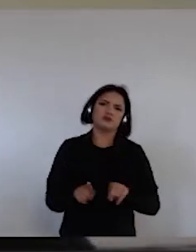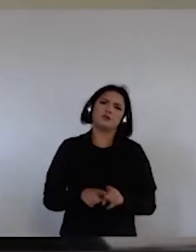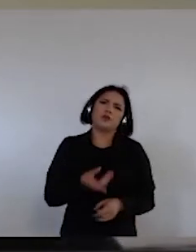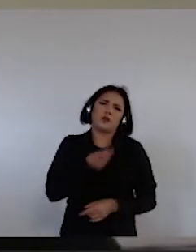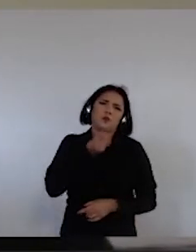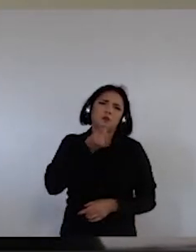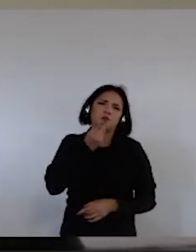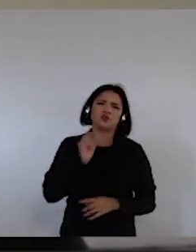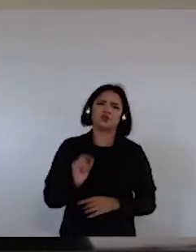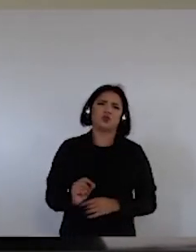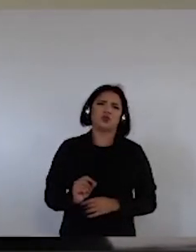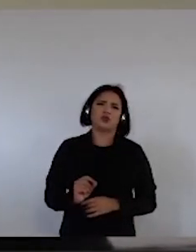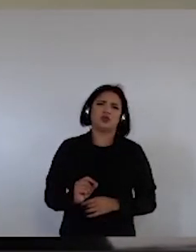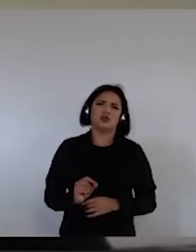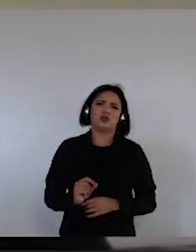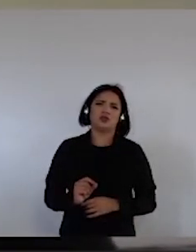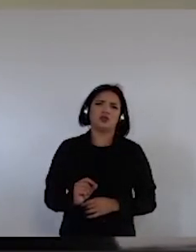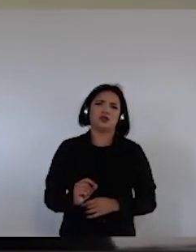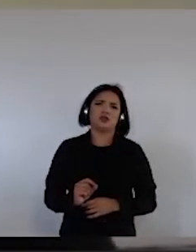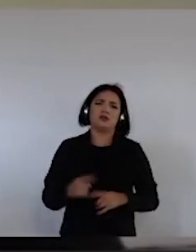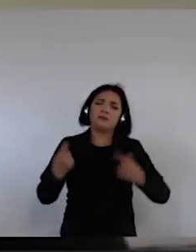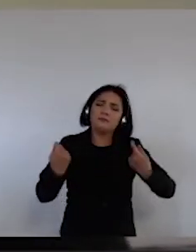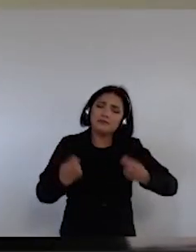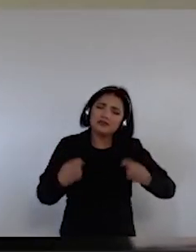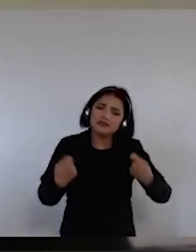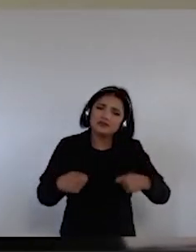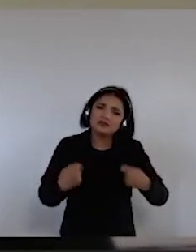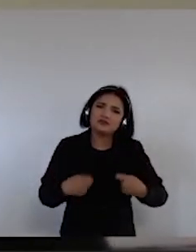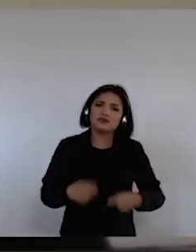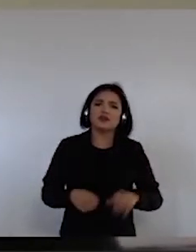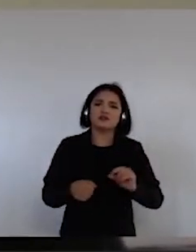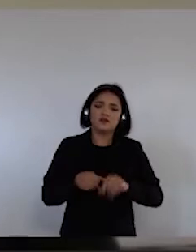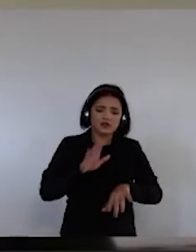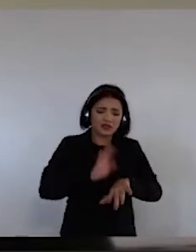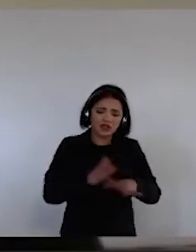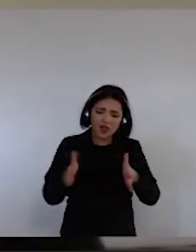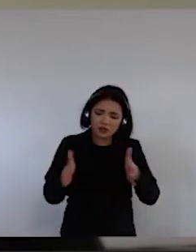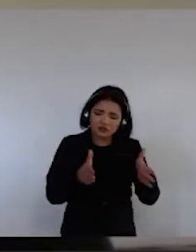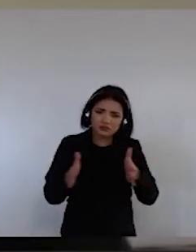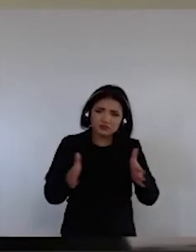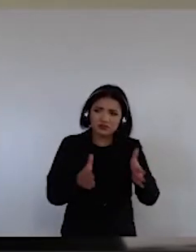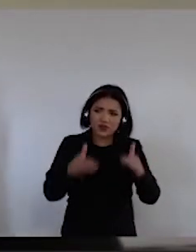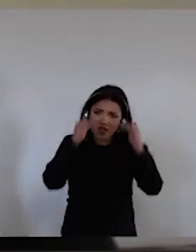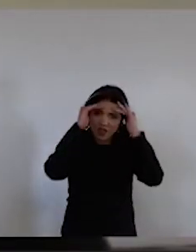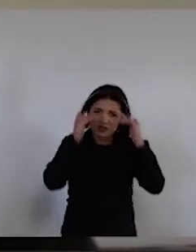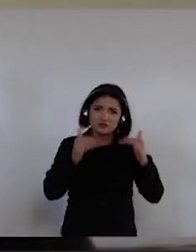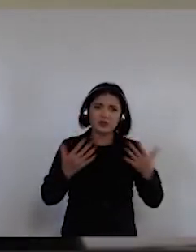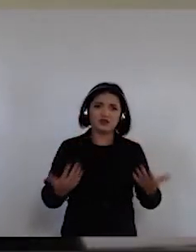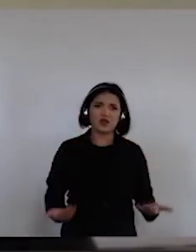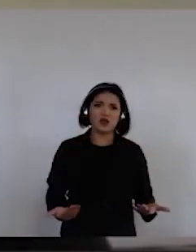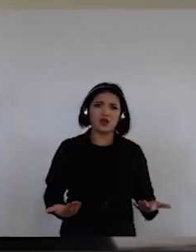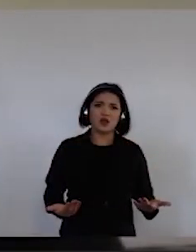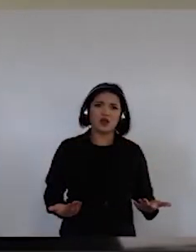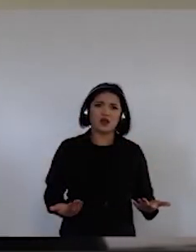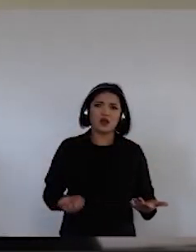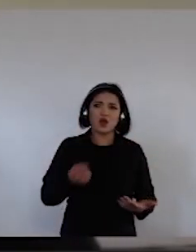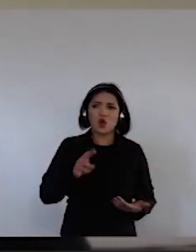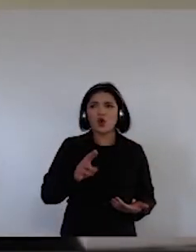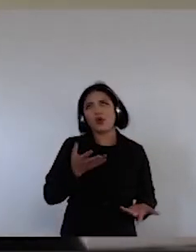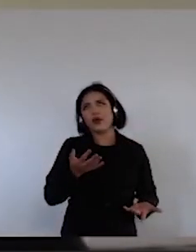regra valha nas turmas. Ele não tem autoridade administrativa, não é o ministro Noronha, o presidente do